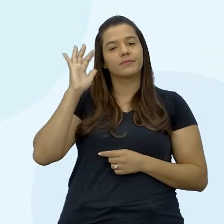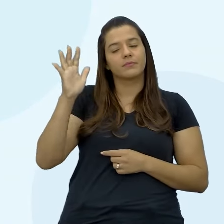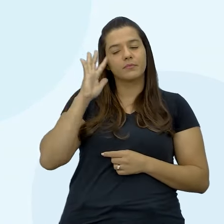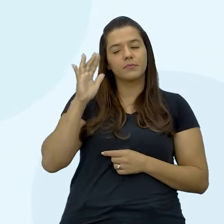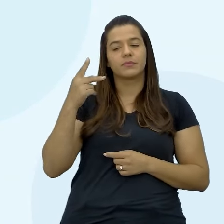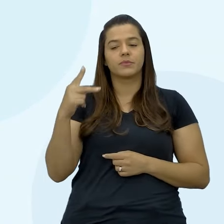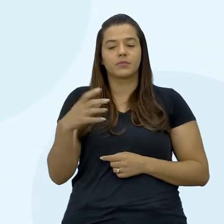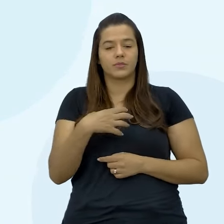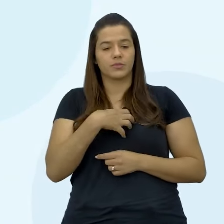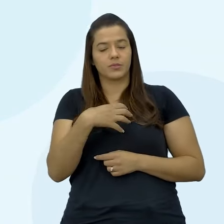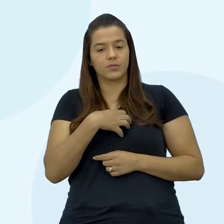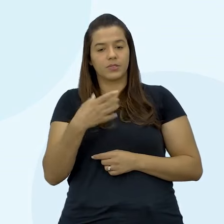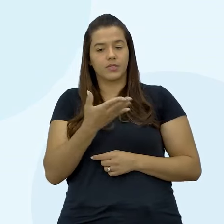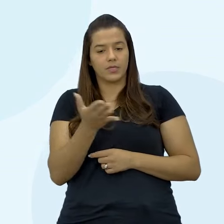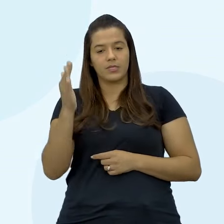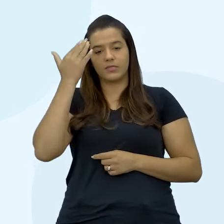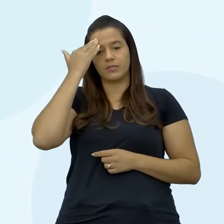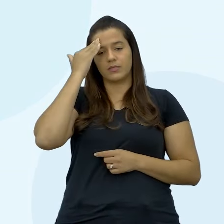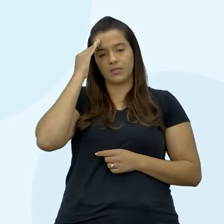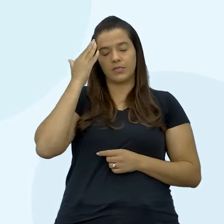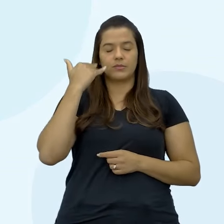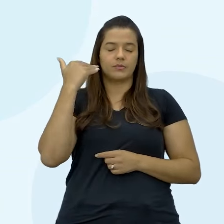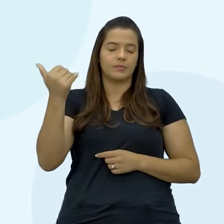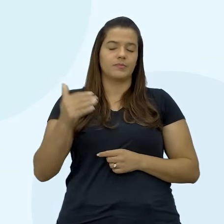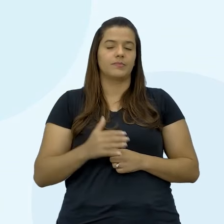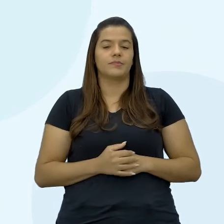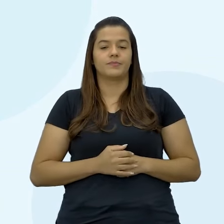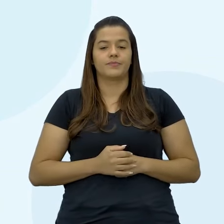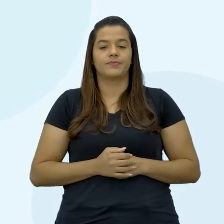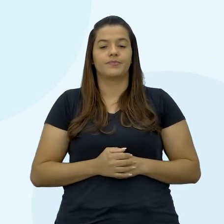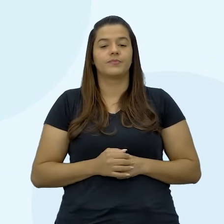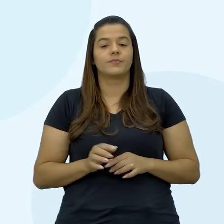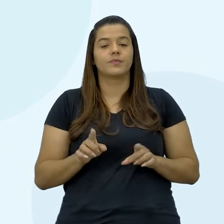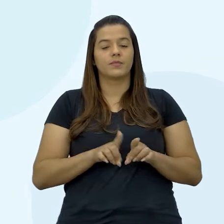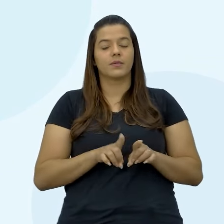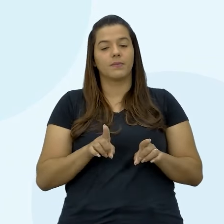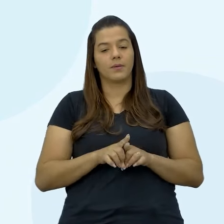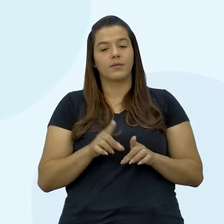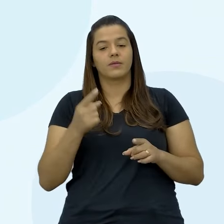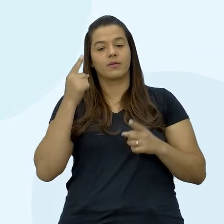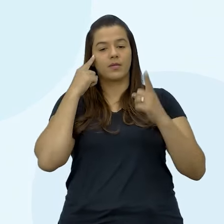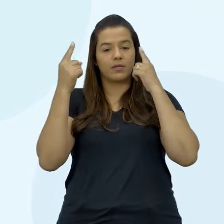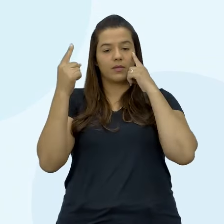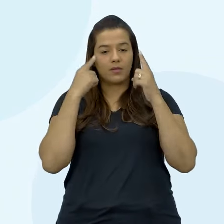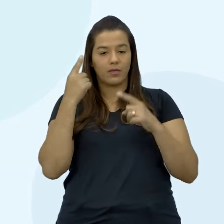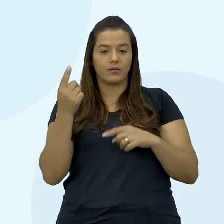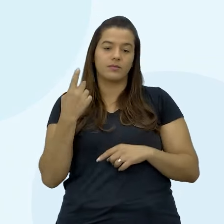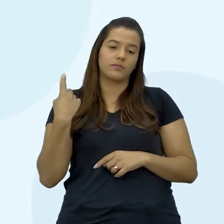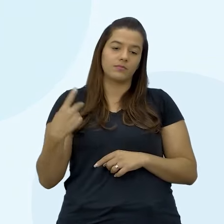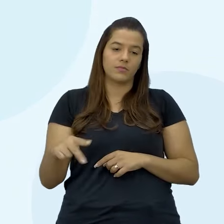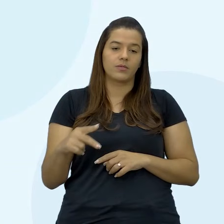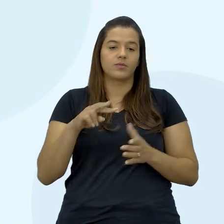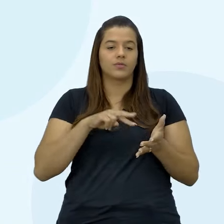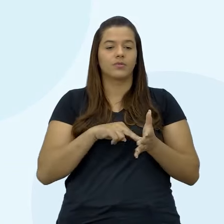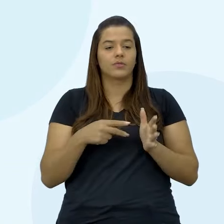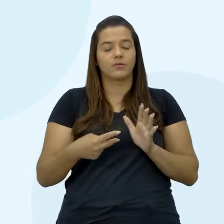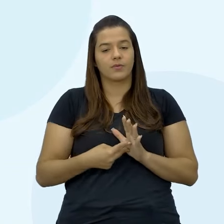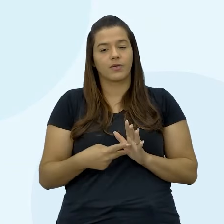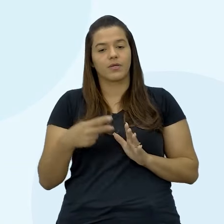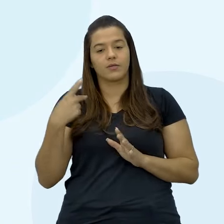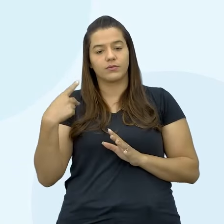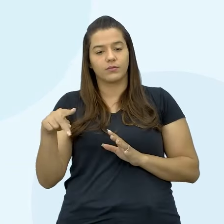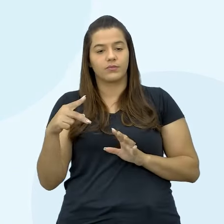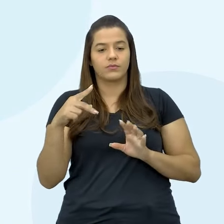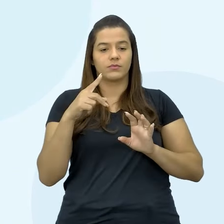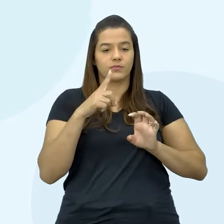ser empreendedores de sucesso, incompreensões ou ideias restritas sobre o significado do